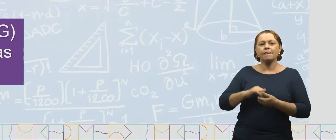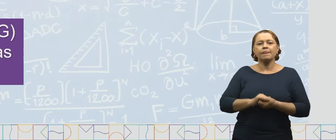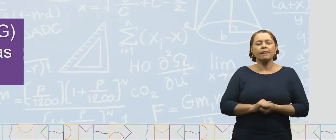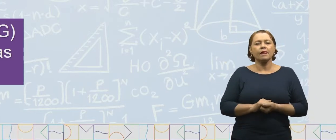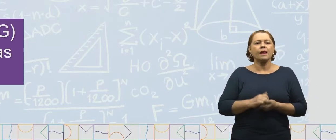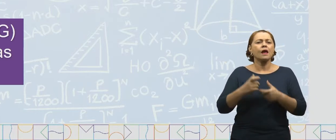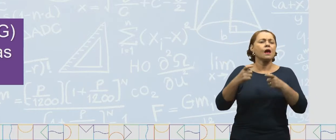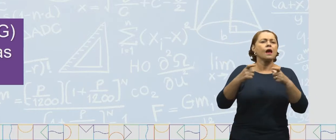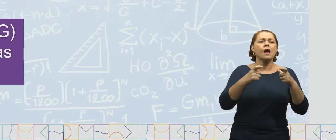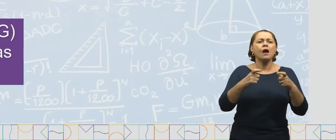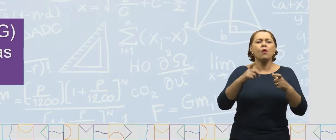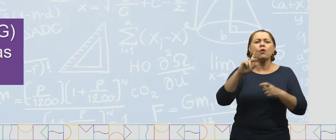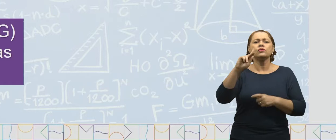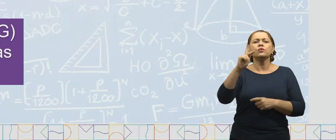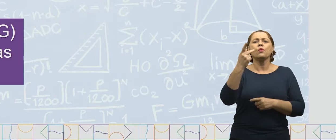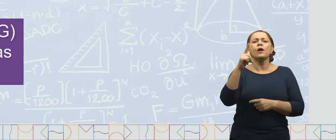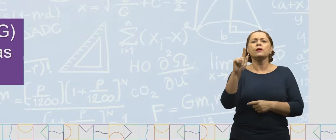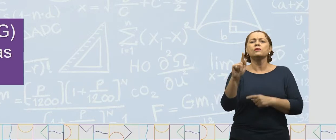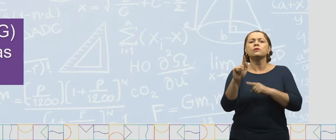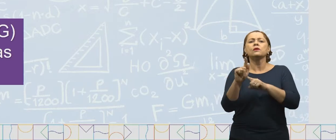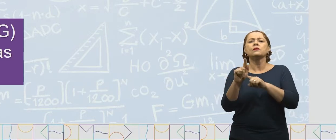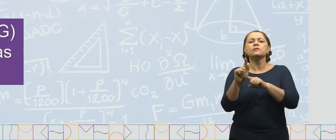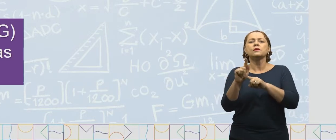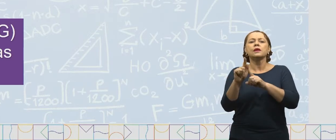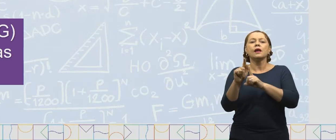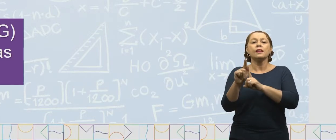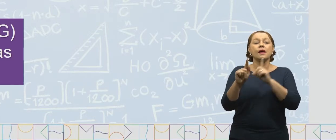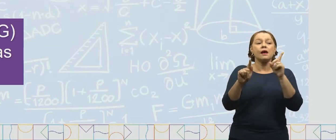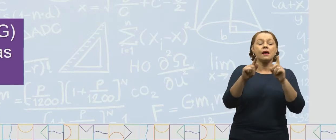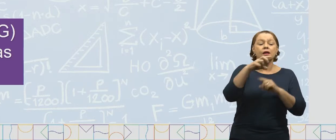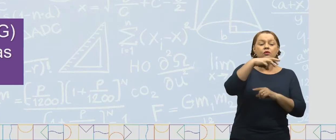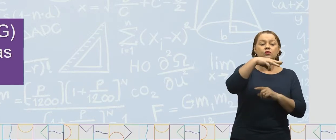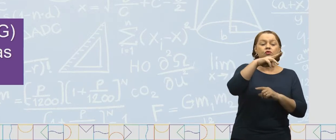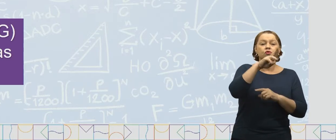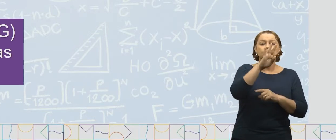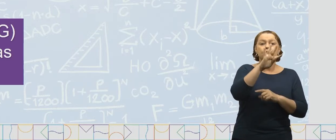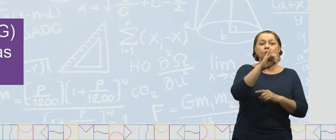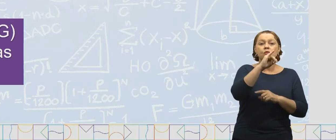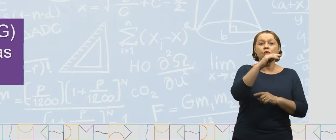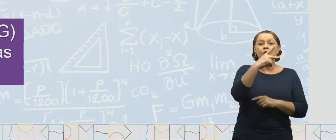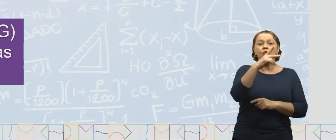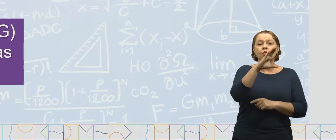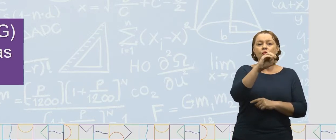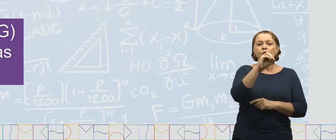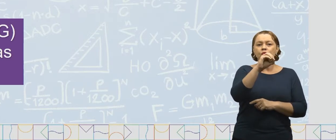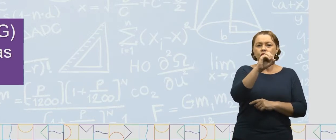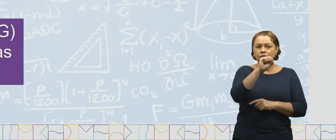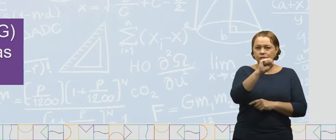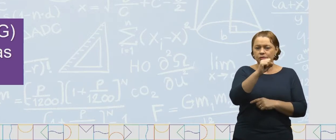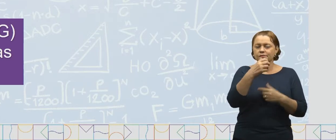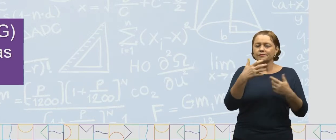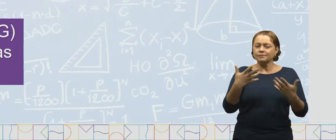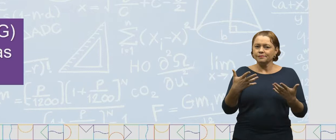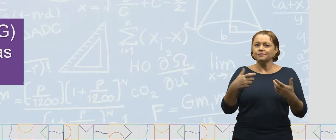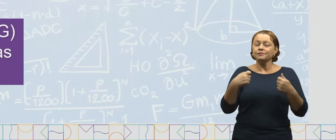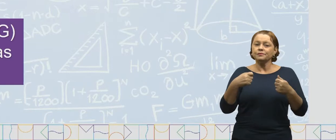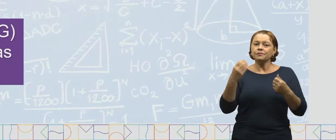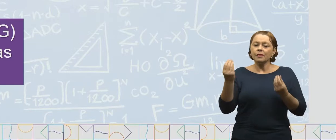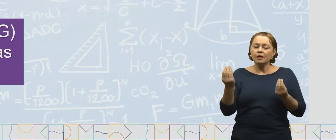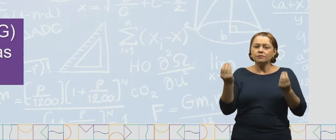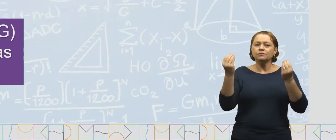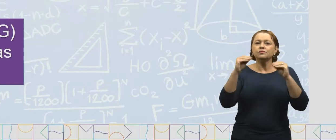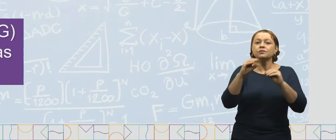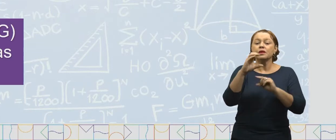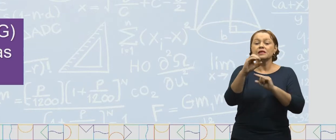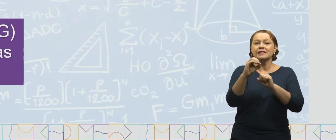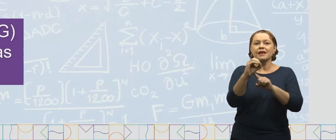onde está o hectograma? Está na direção dos múltiplos. Nesse caso, vamos adicionar